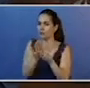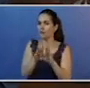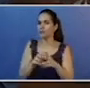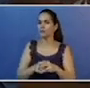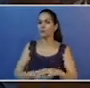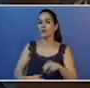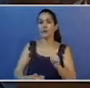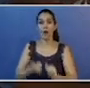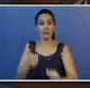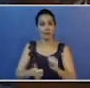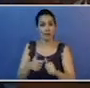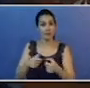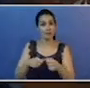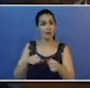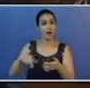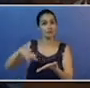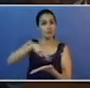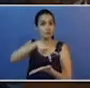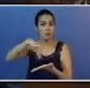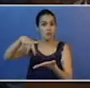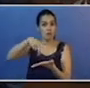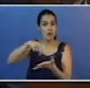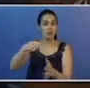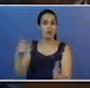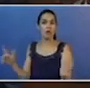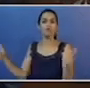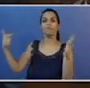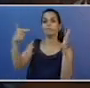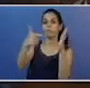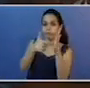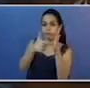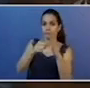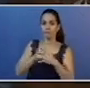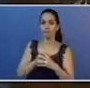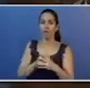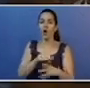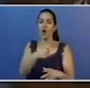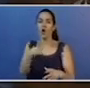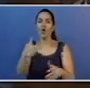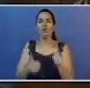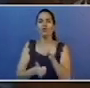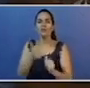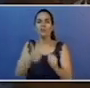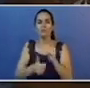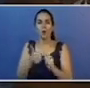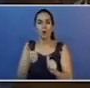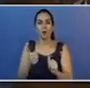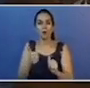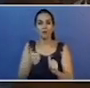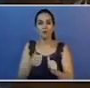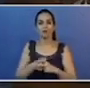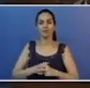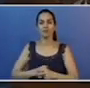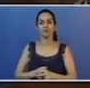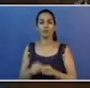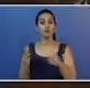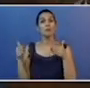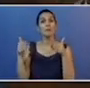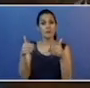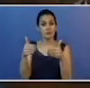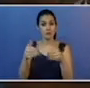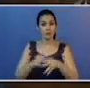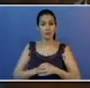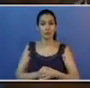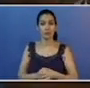atleta está em movimento, ele tem que acertar. Então, nos próximos slides agora, nós vamos ver alguns esportes de precisão. Vamos conhecer agora eles através das